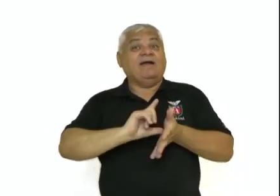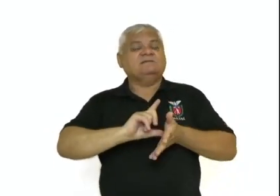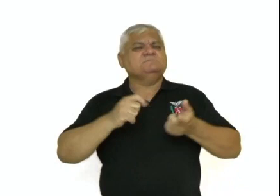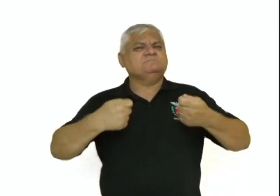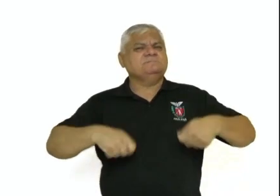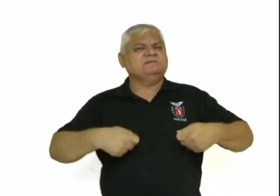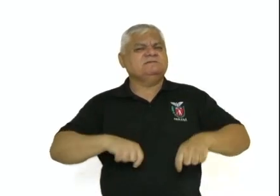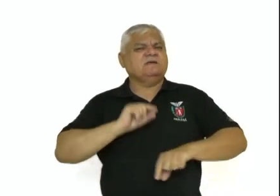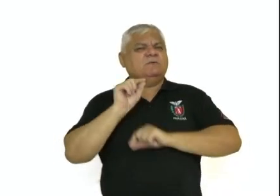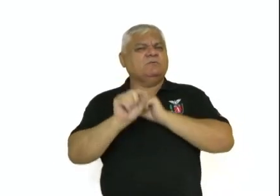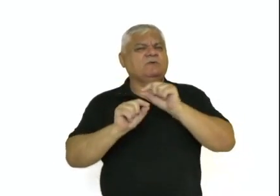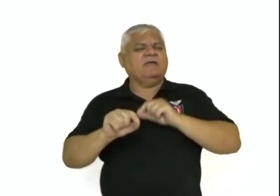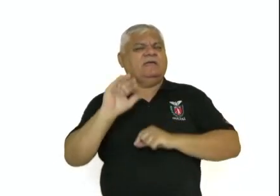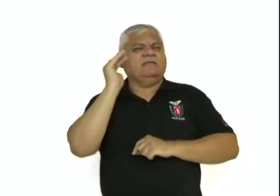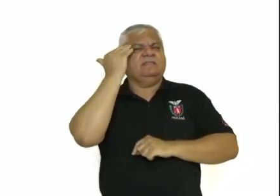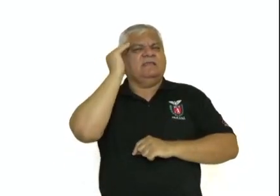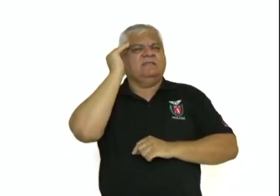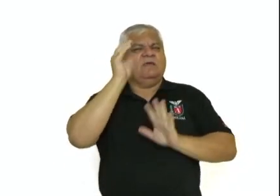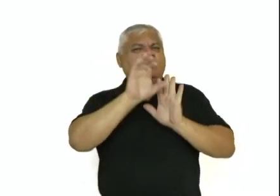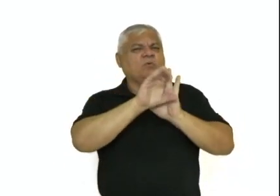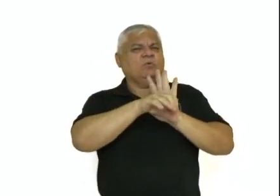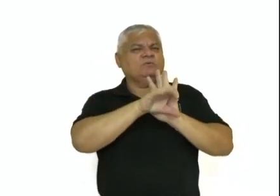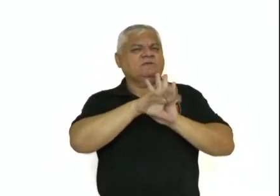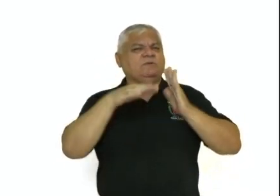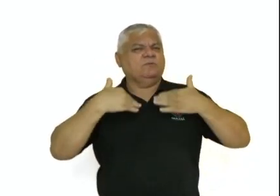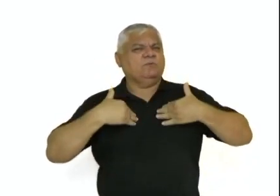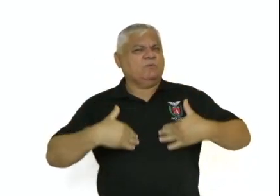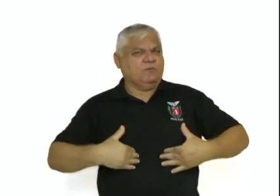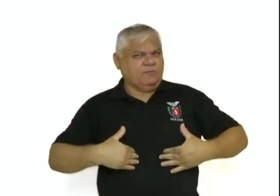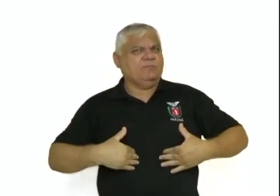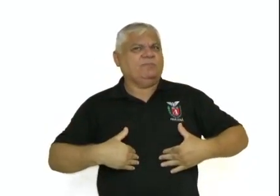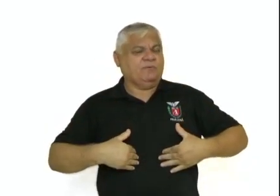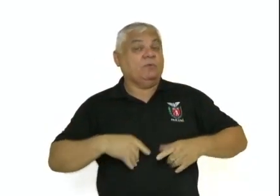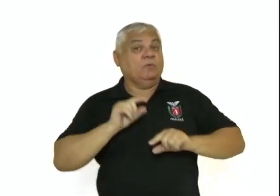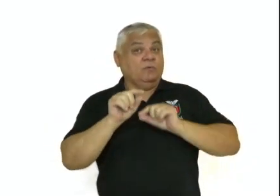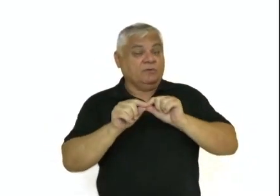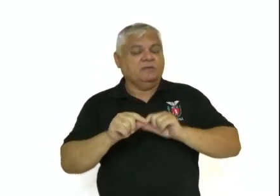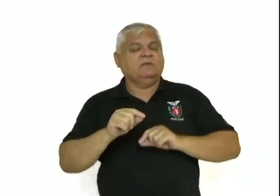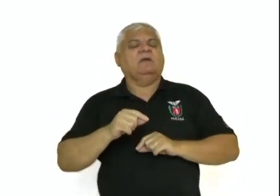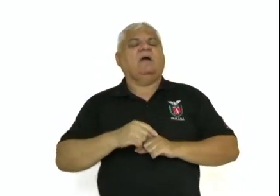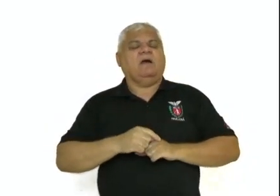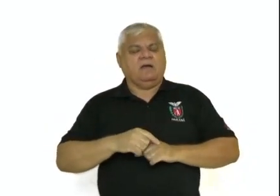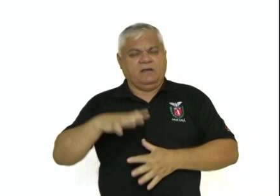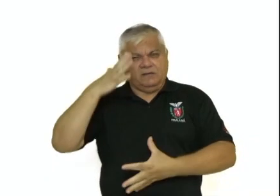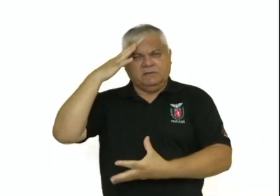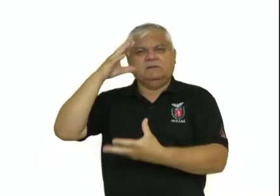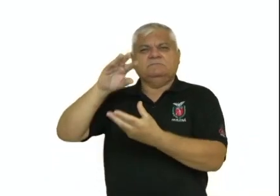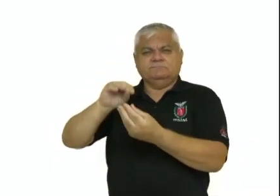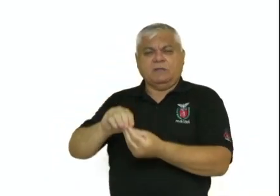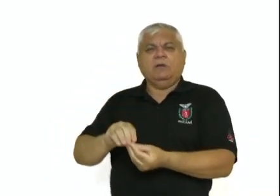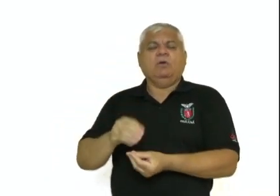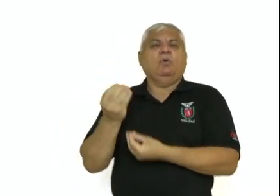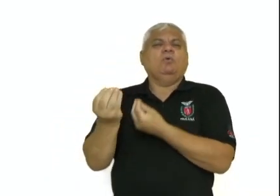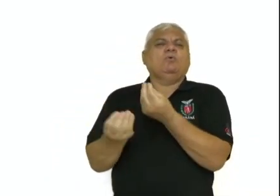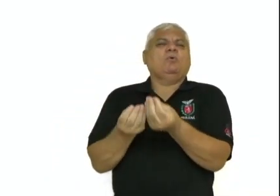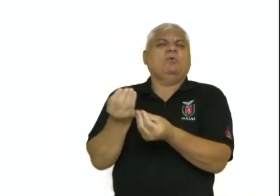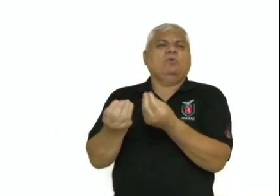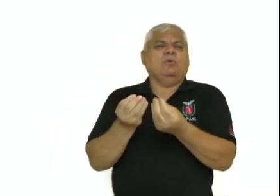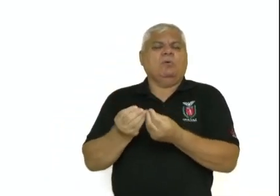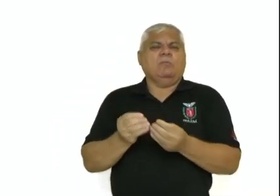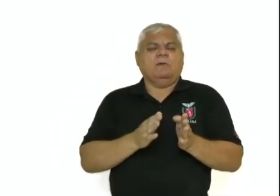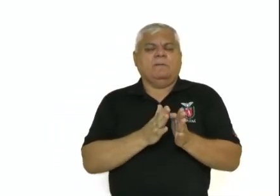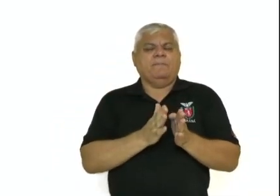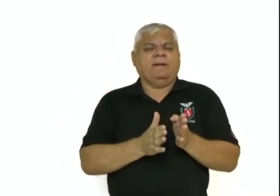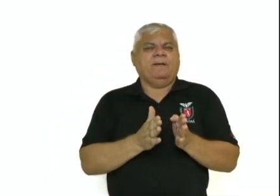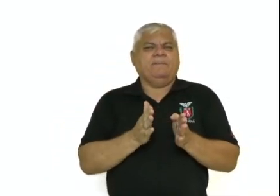que retomemos os conceitos de corpo que já estudamos, para assim podermos entender de que forma o ritmo faz parte